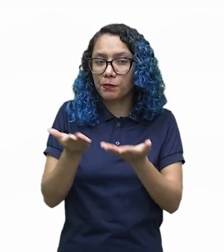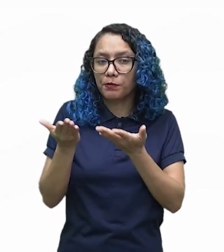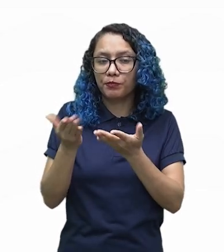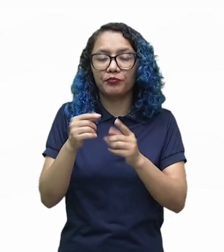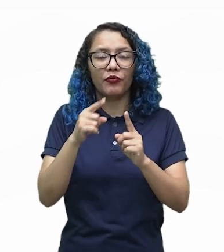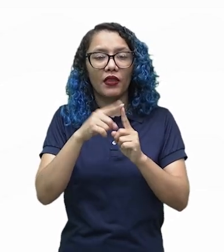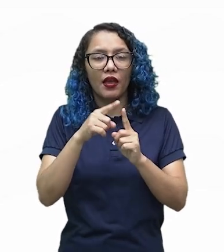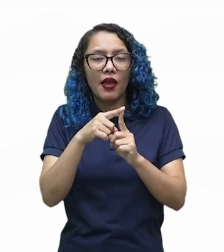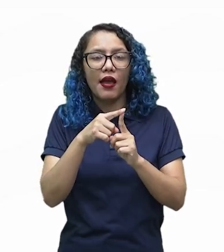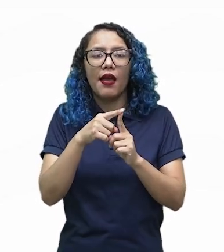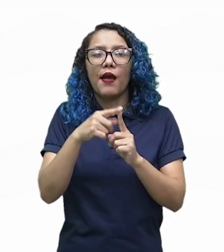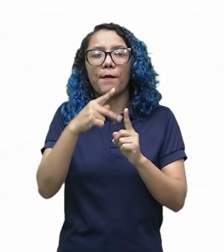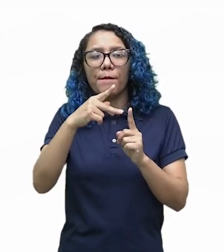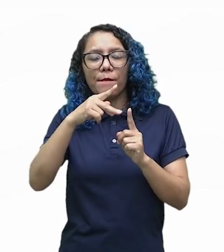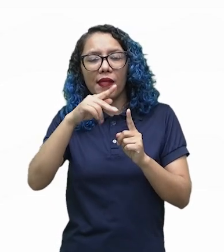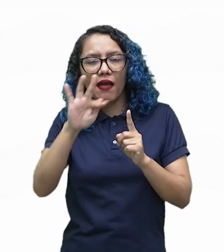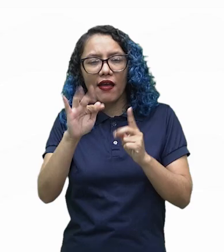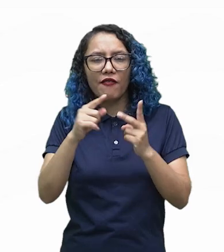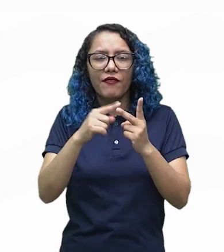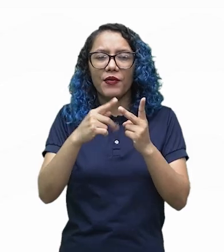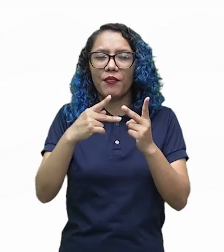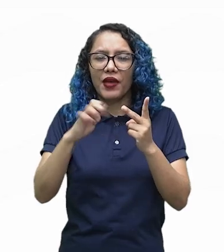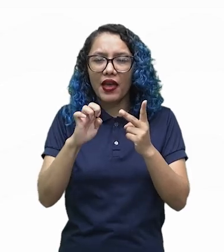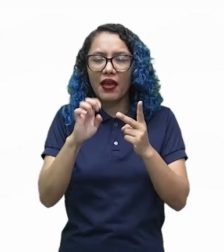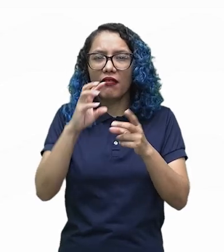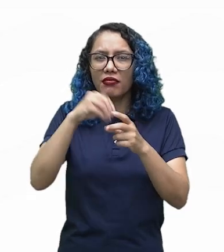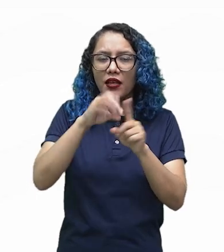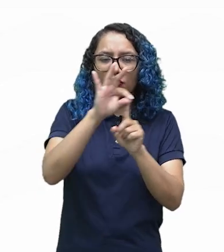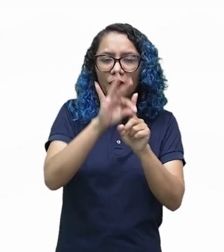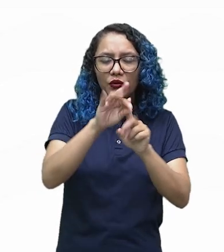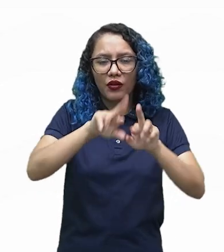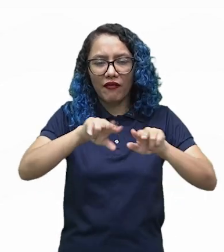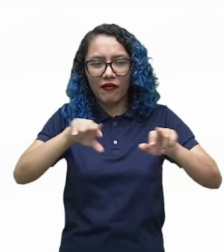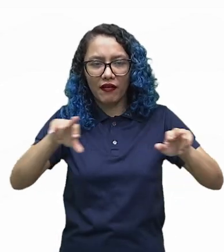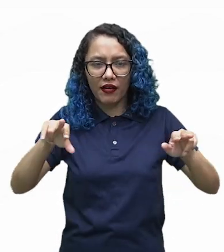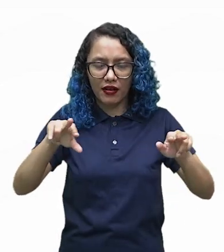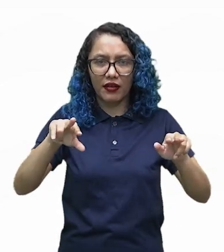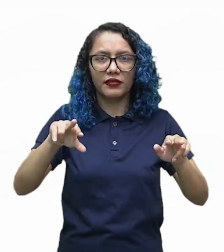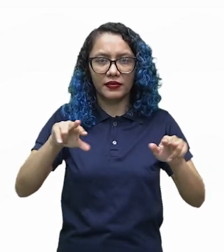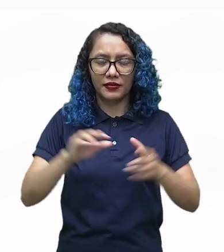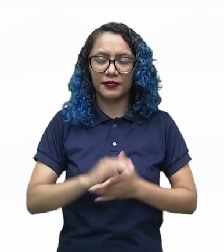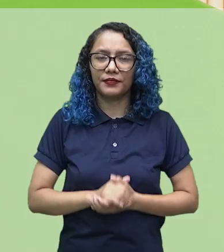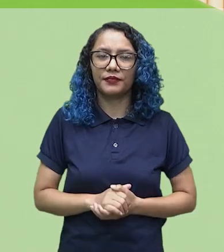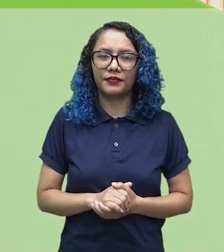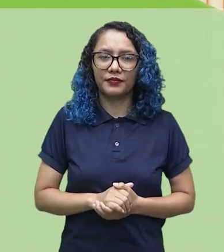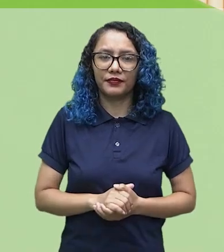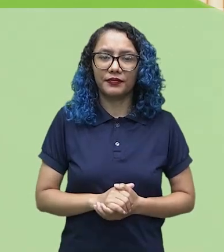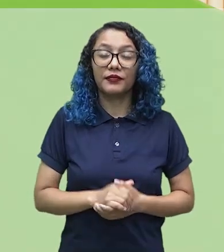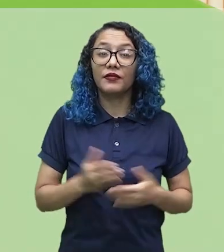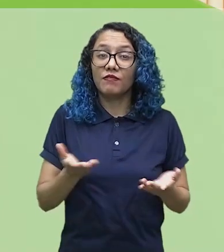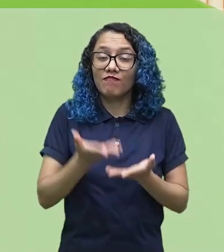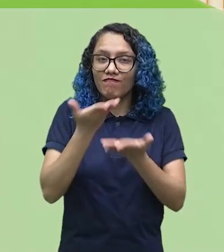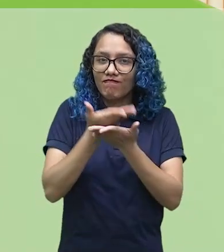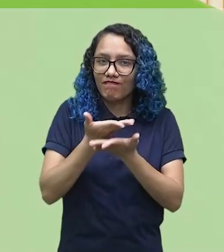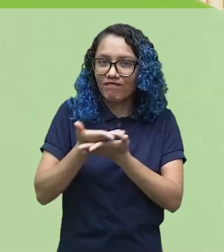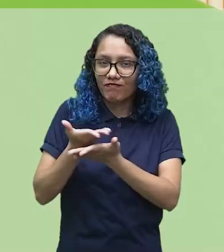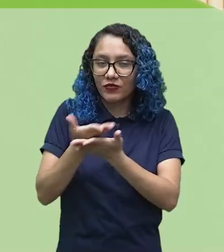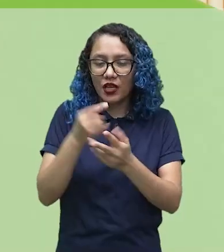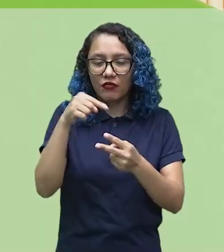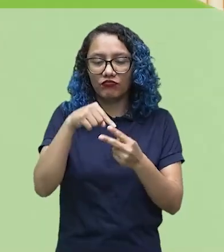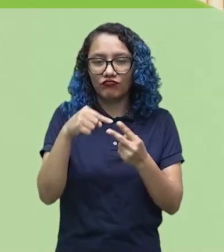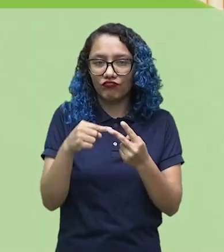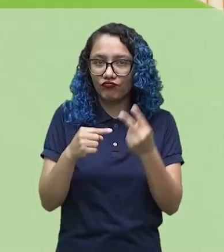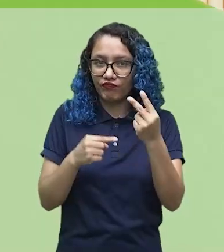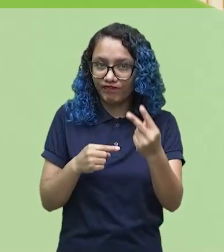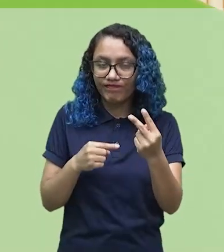3, ponto de fusão e ebulição em diferentes escalas de temperatura, né? Então, a gente vai estudar esses